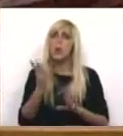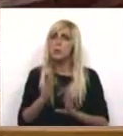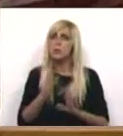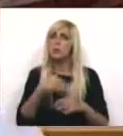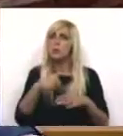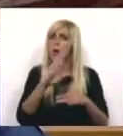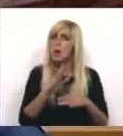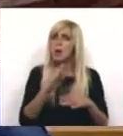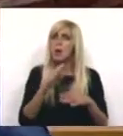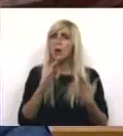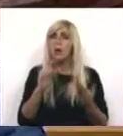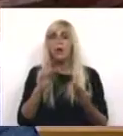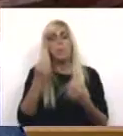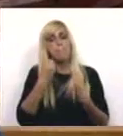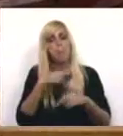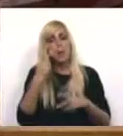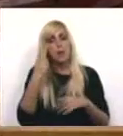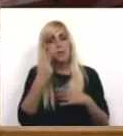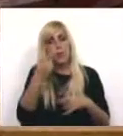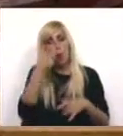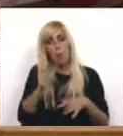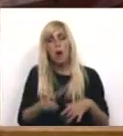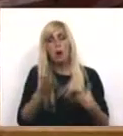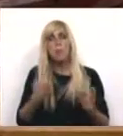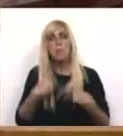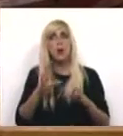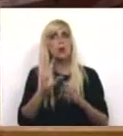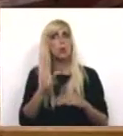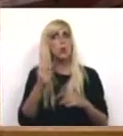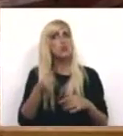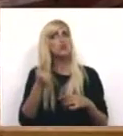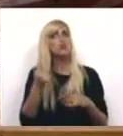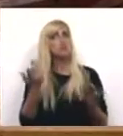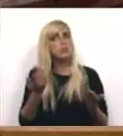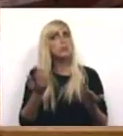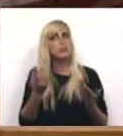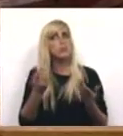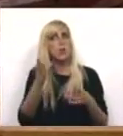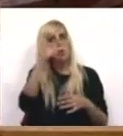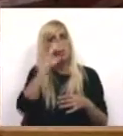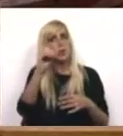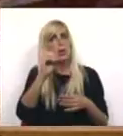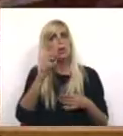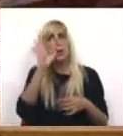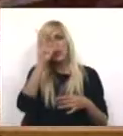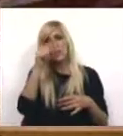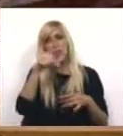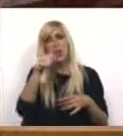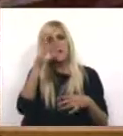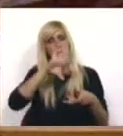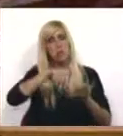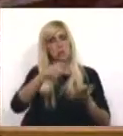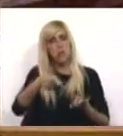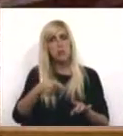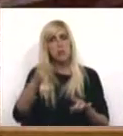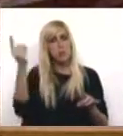da dolorosa perda de vidas humanas, mas também de quanto custou ao Estado esta triste tragédia. Depois,